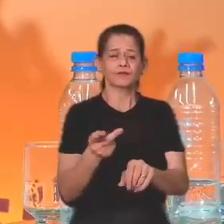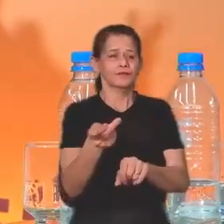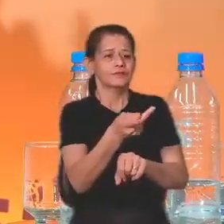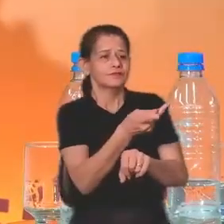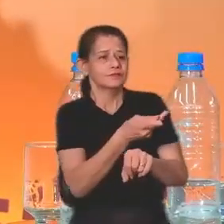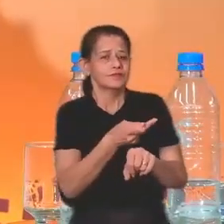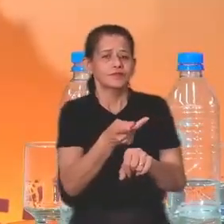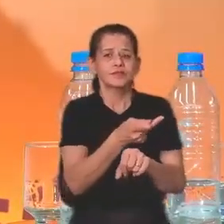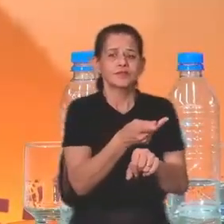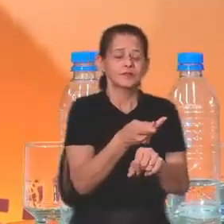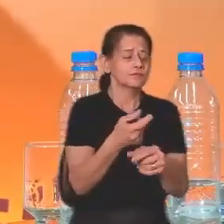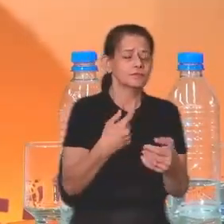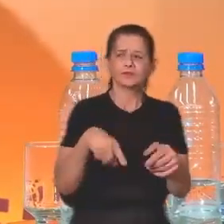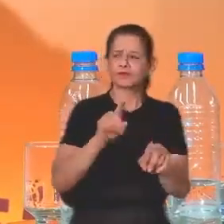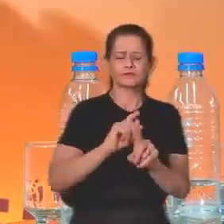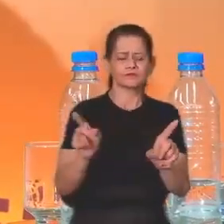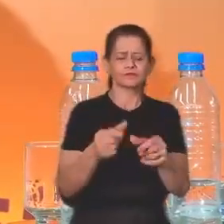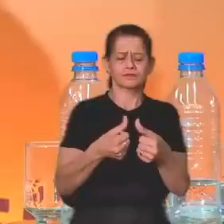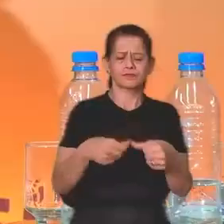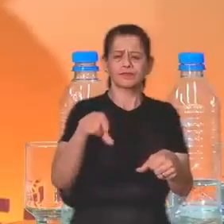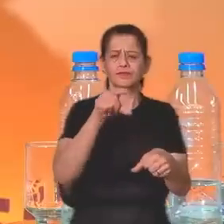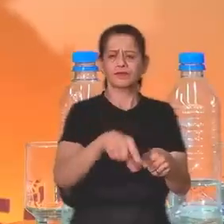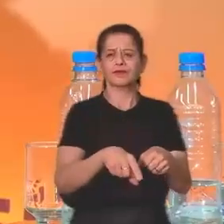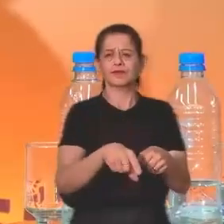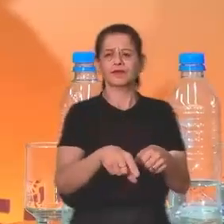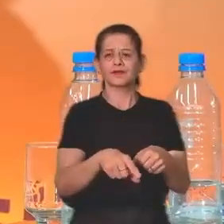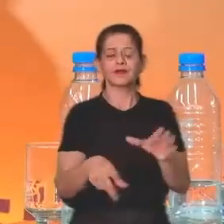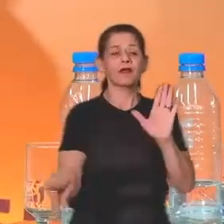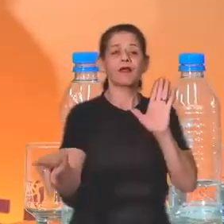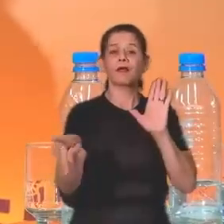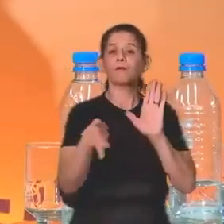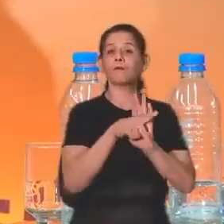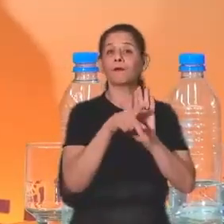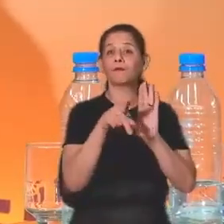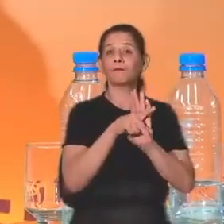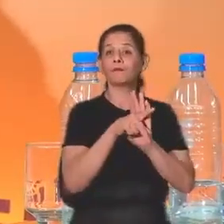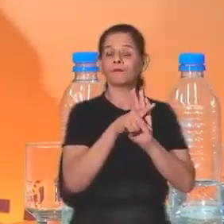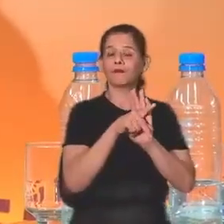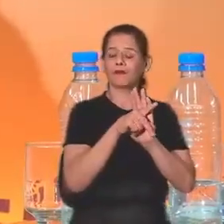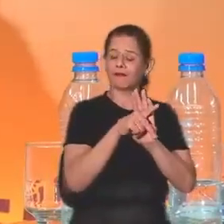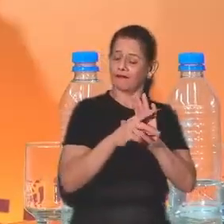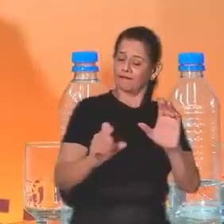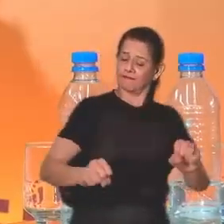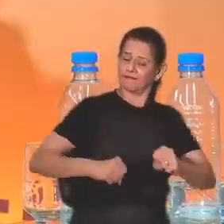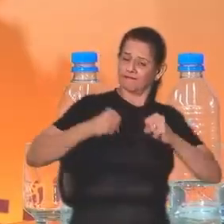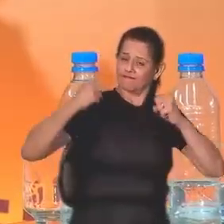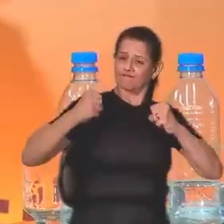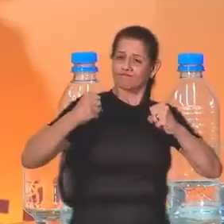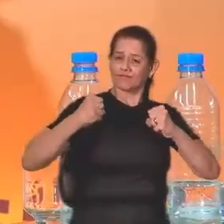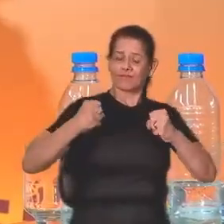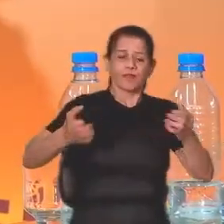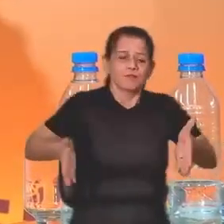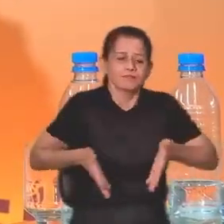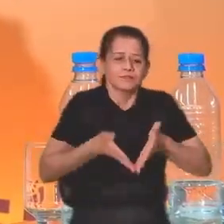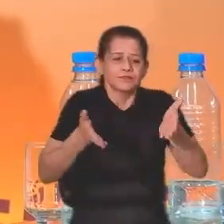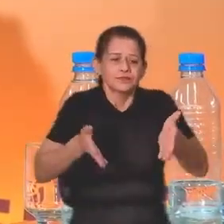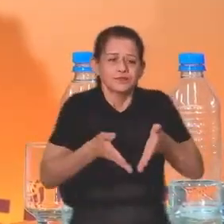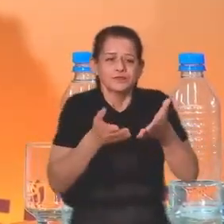herói fora. Nós podemos ser as nossas próprias heroínas, né? E nos motivar